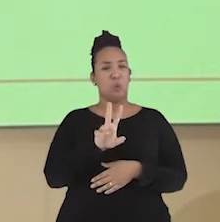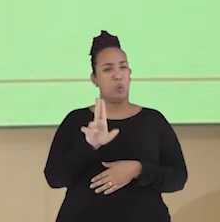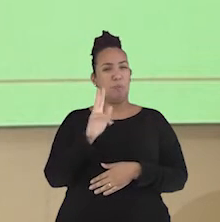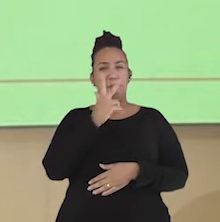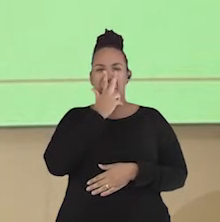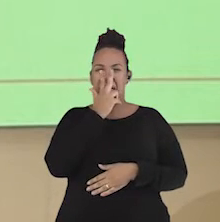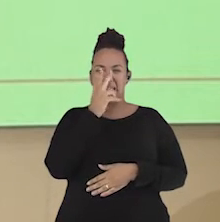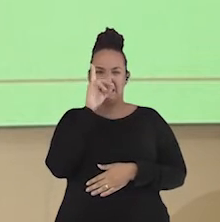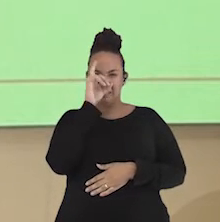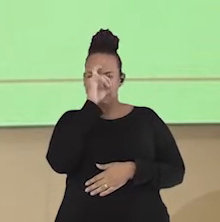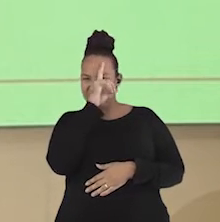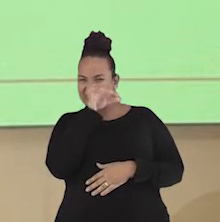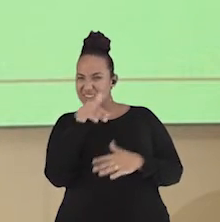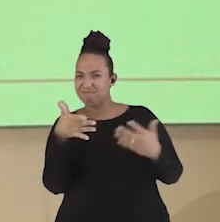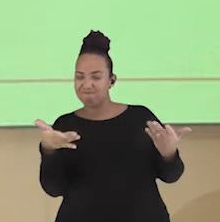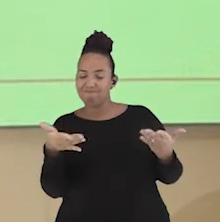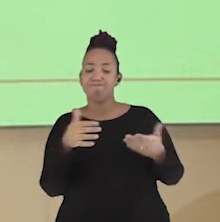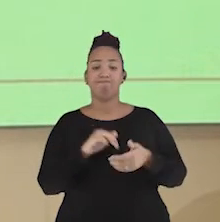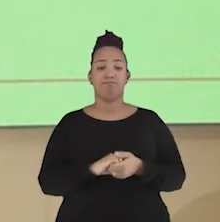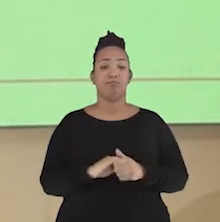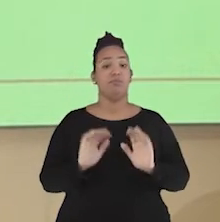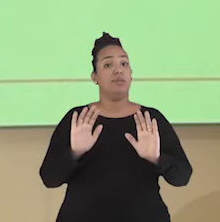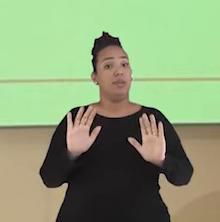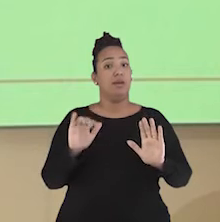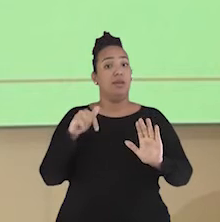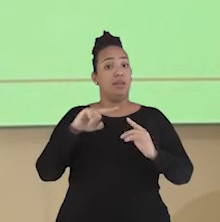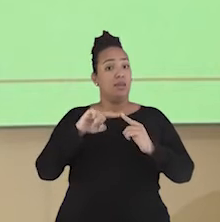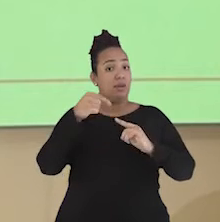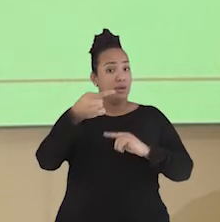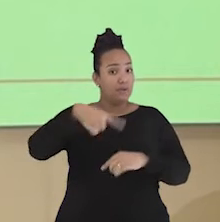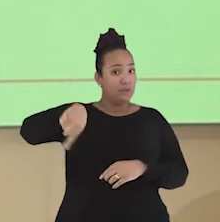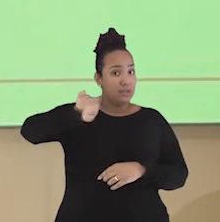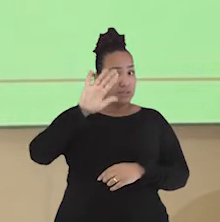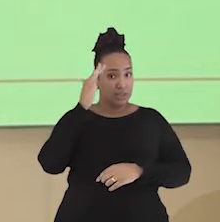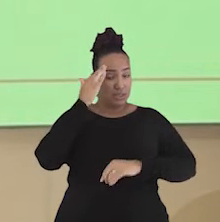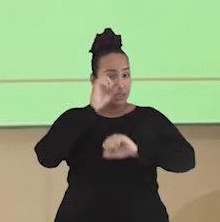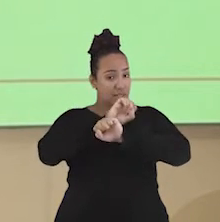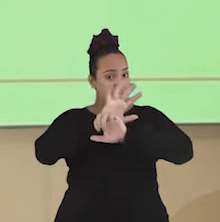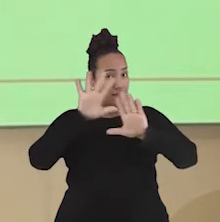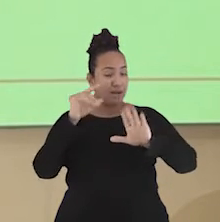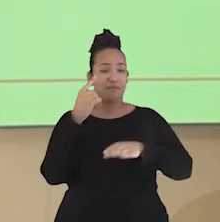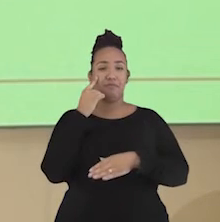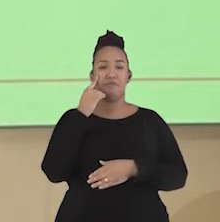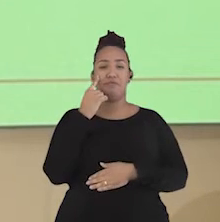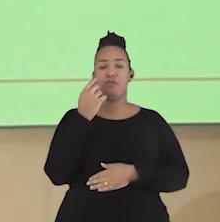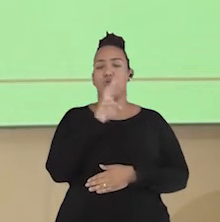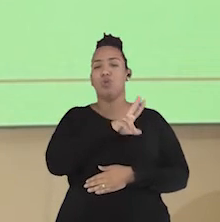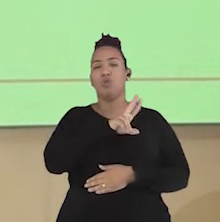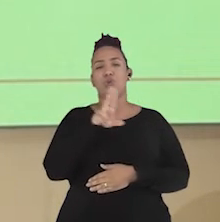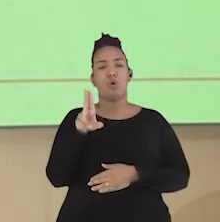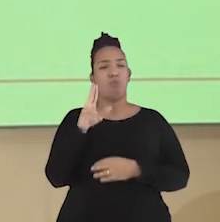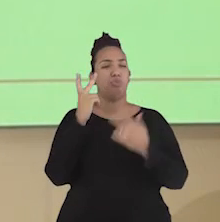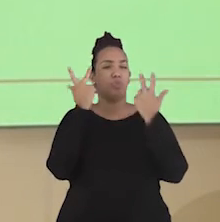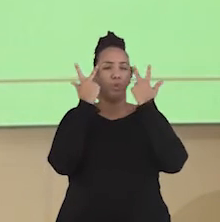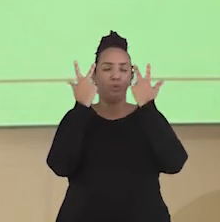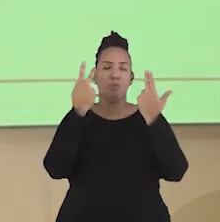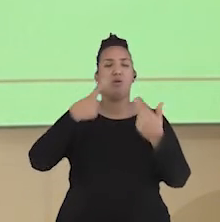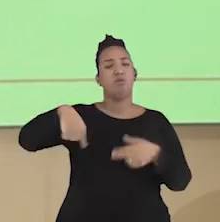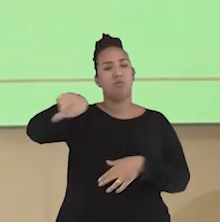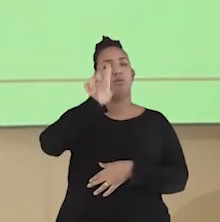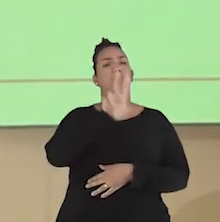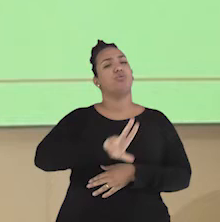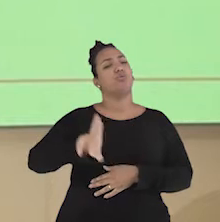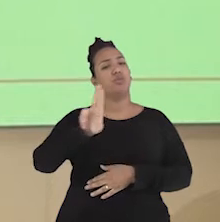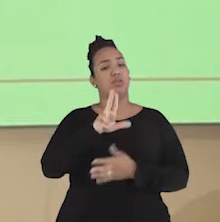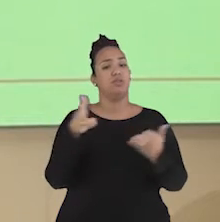algo difícil, não é mesmo? Mas depois que descobrimos o que ela é, você vai entender que é algo bem comum que nós usamos muito dos pictogramas